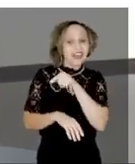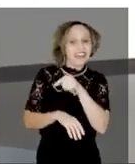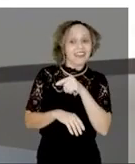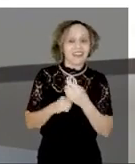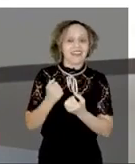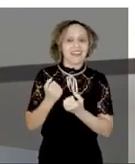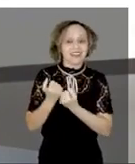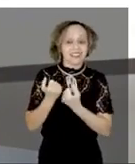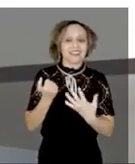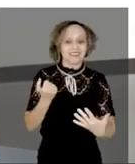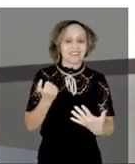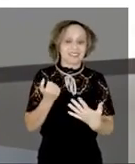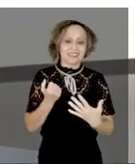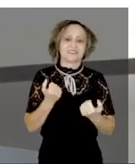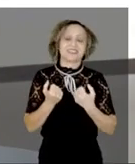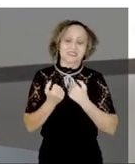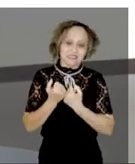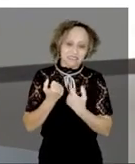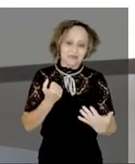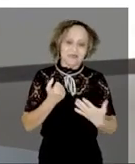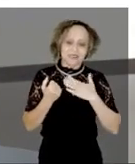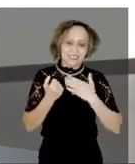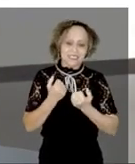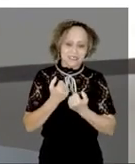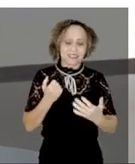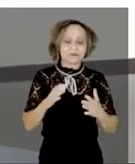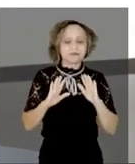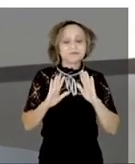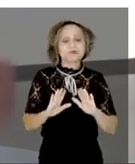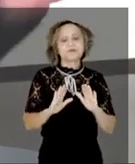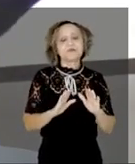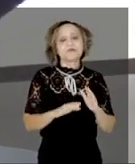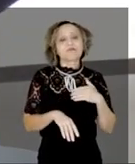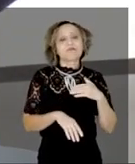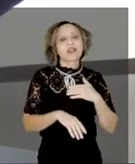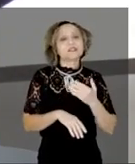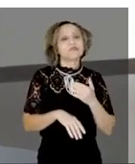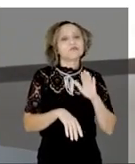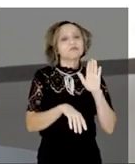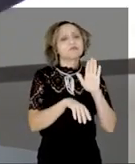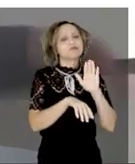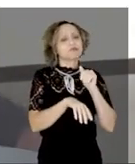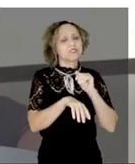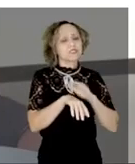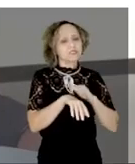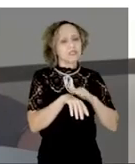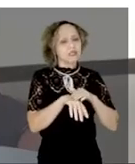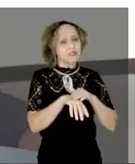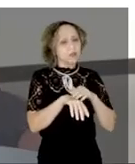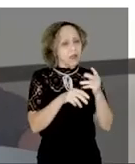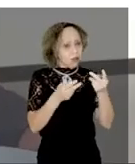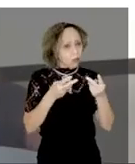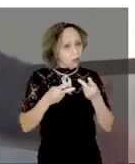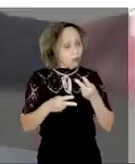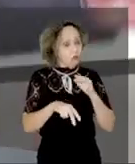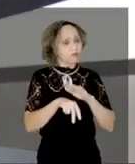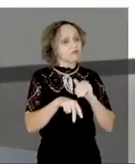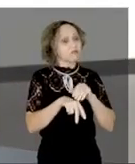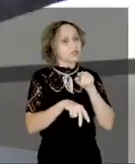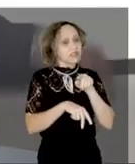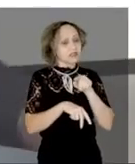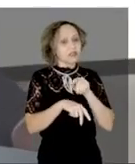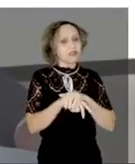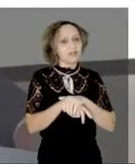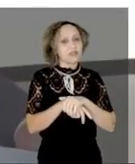uma companheira agora que fez parte do filme, que vai entregar um presente para o